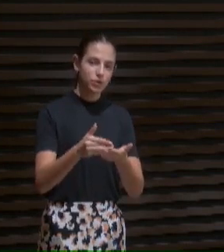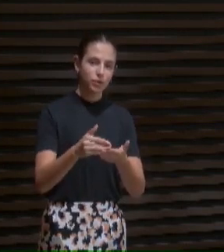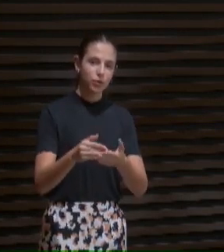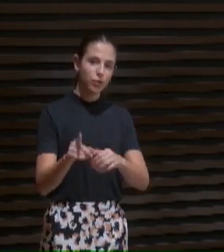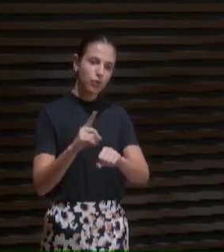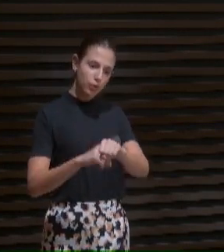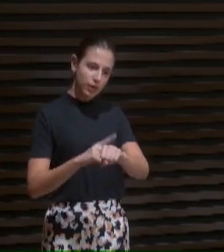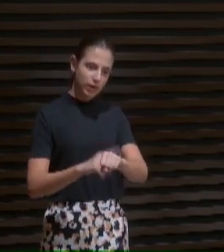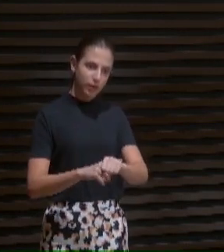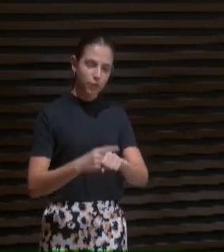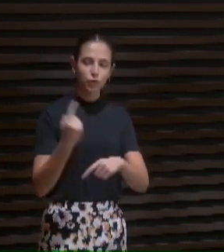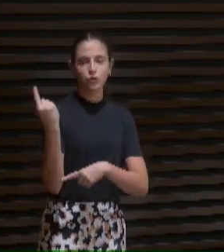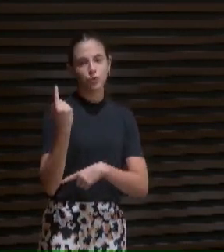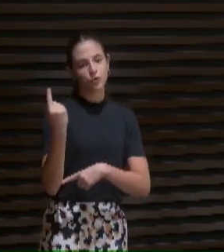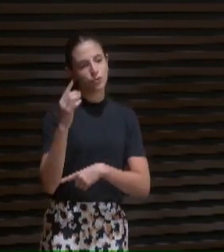últimos dias,